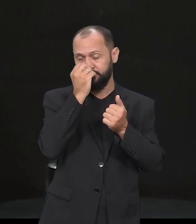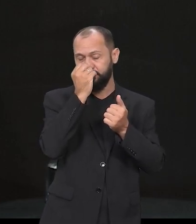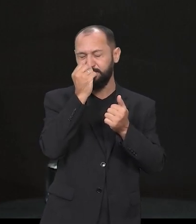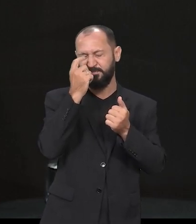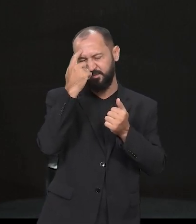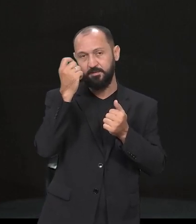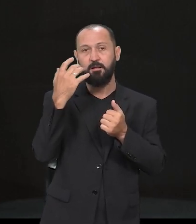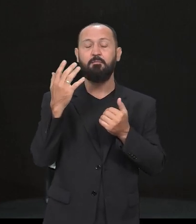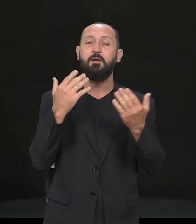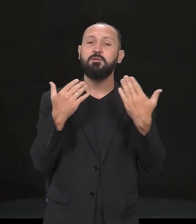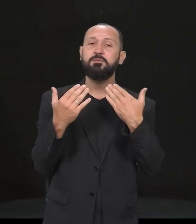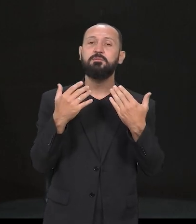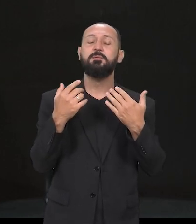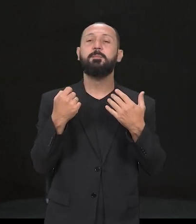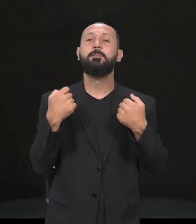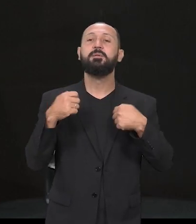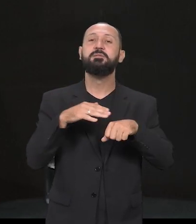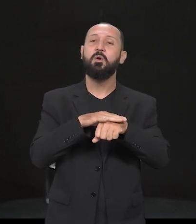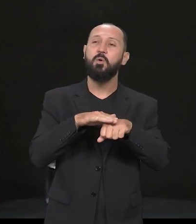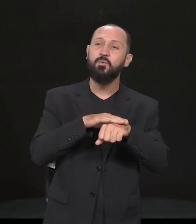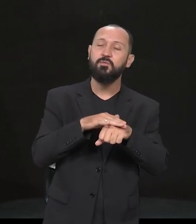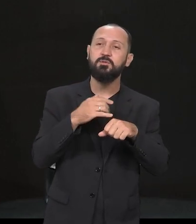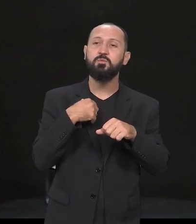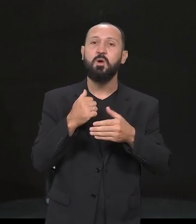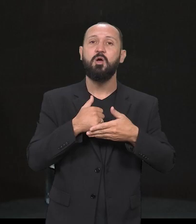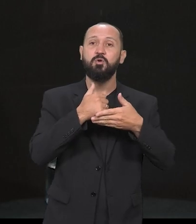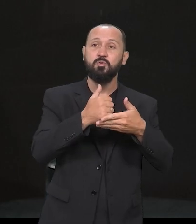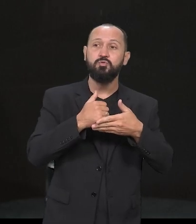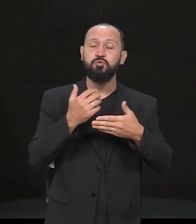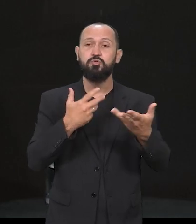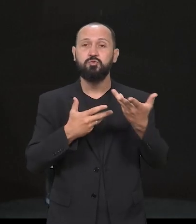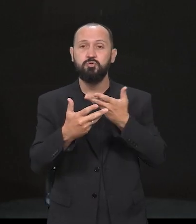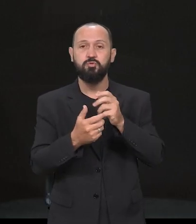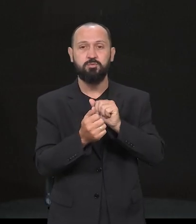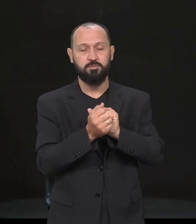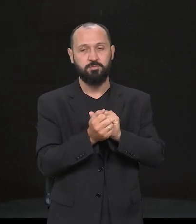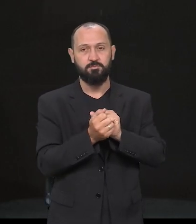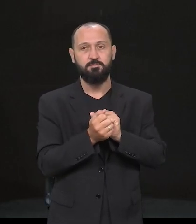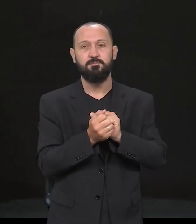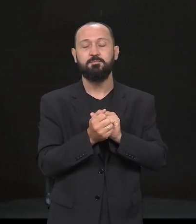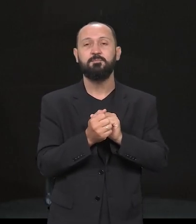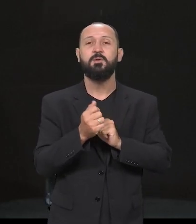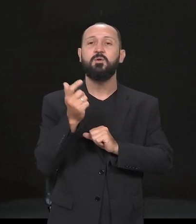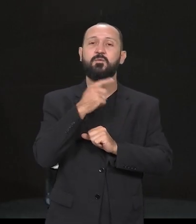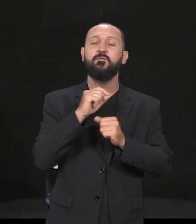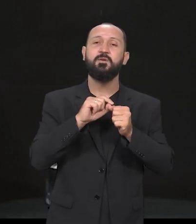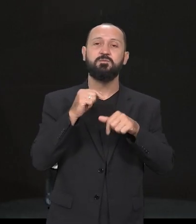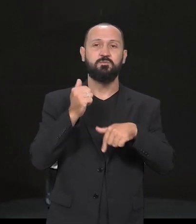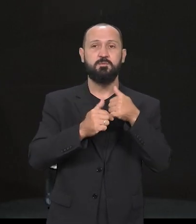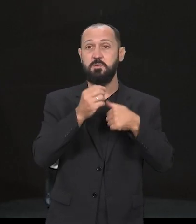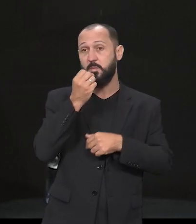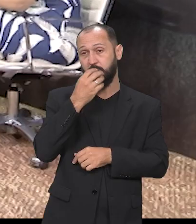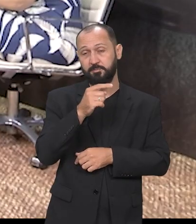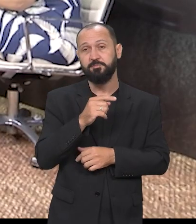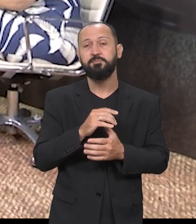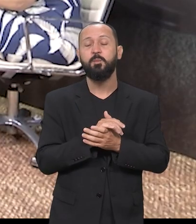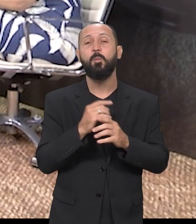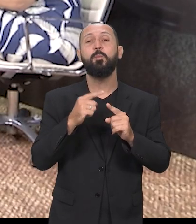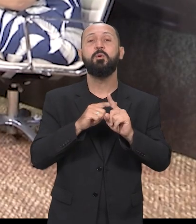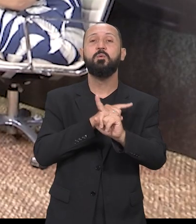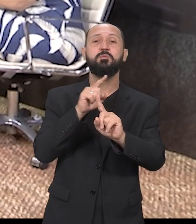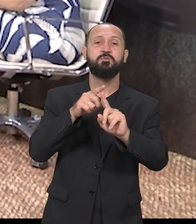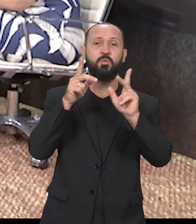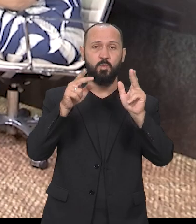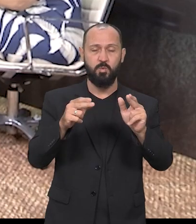gente troca ideia, às vezes a gente precisa conversar, um vai ajudando o outro para poder fazer um bom trabalho, né? Porque o